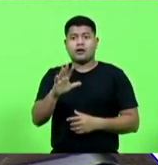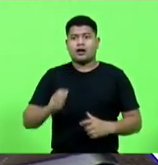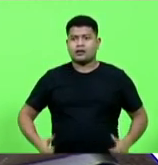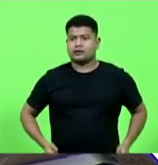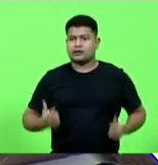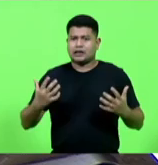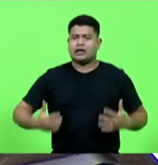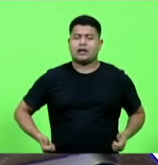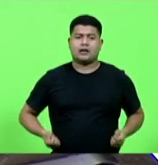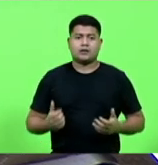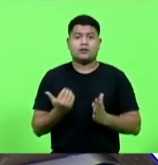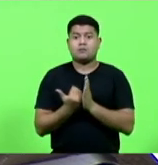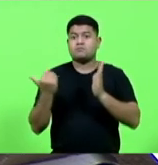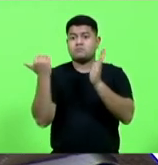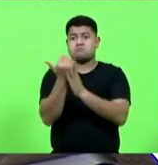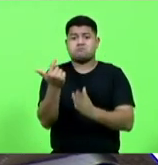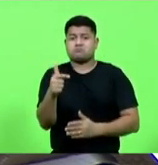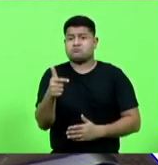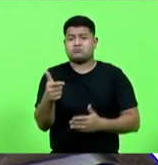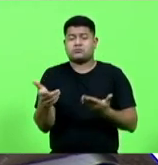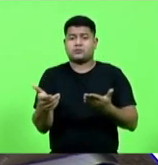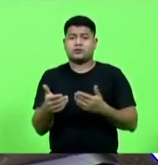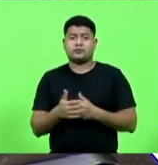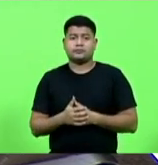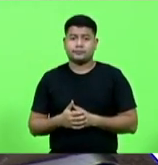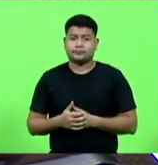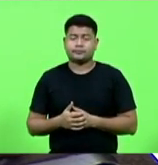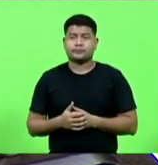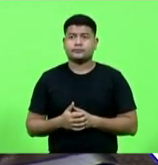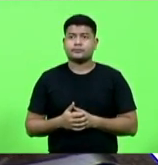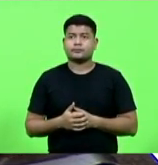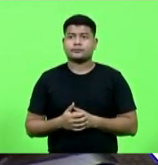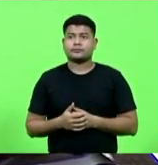vá onerar a Assembleia Legislativa.